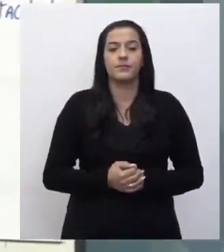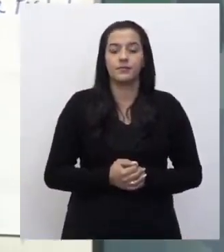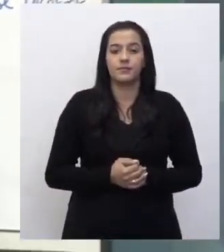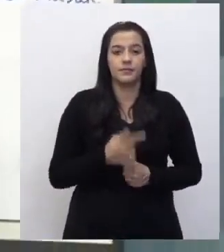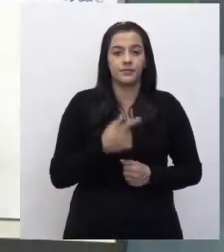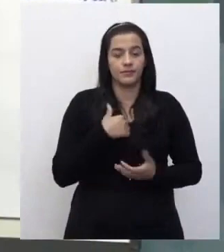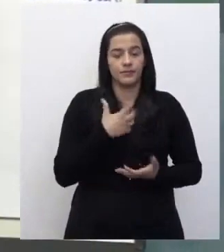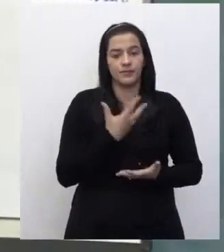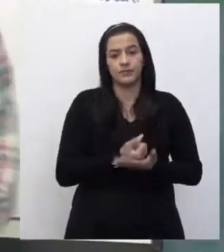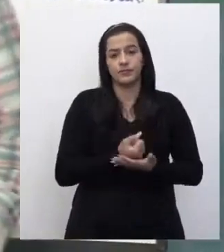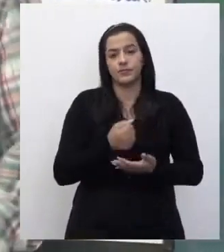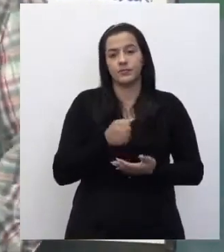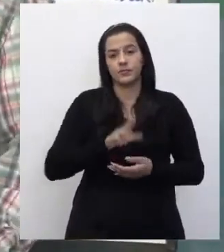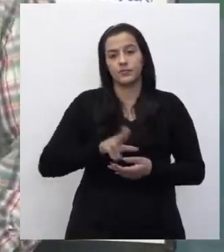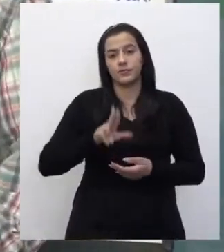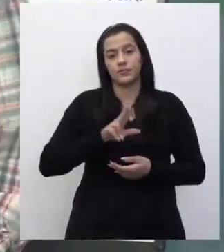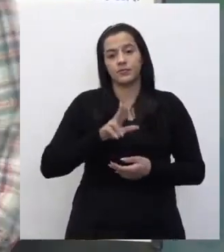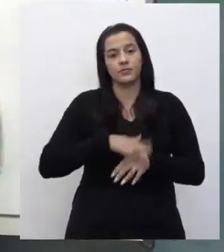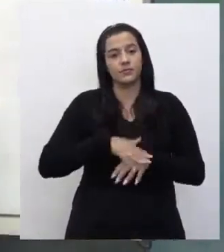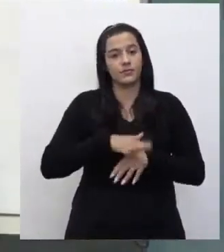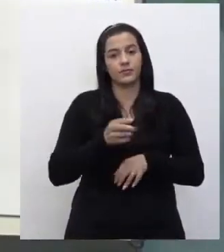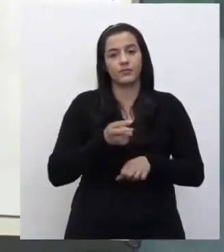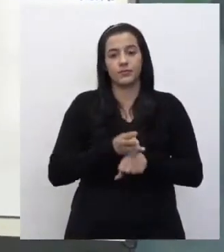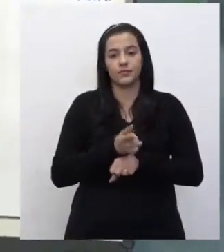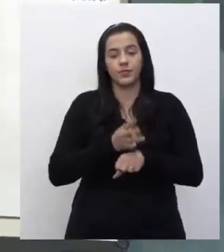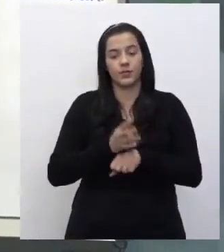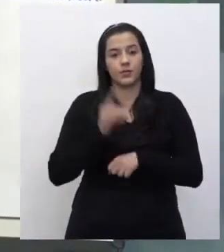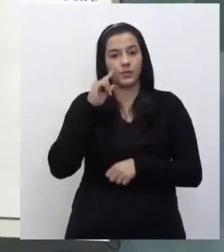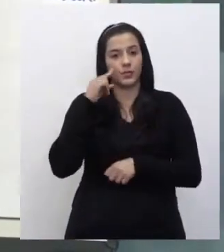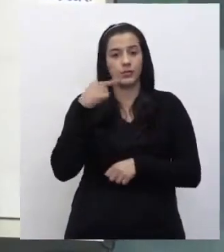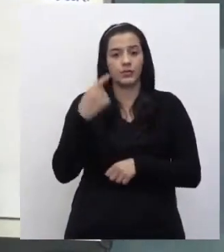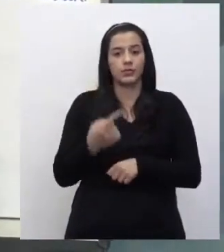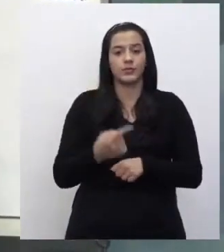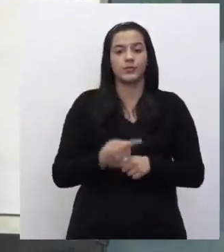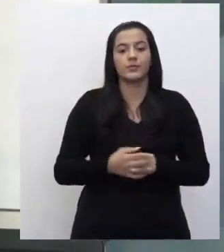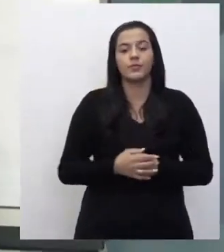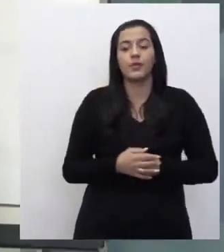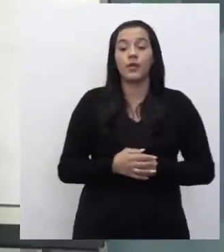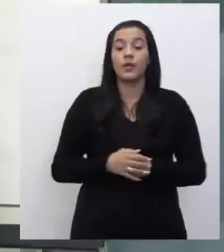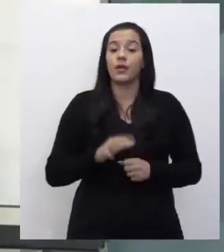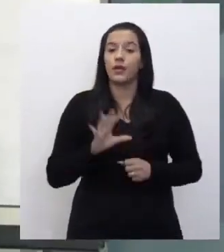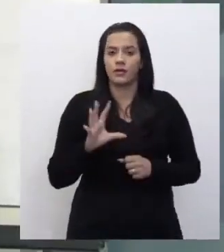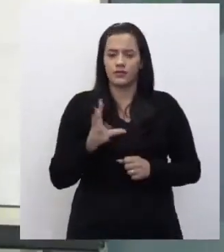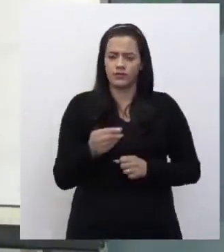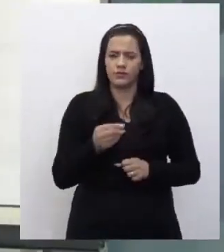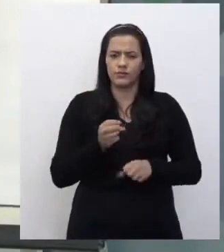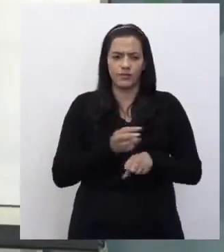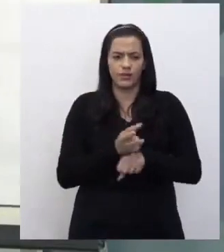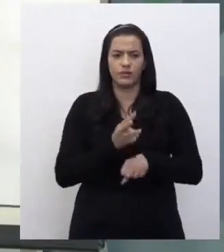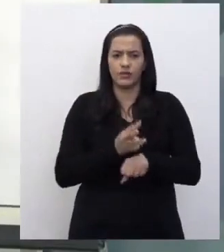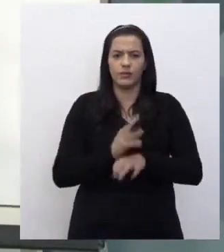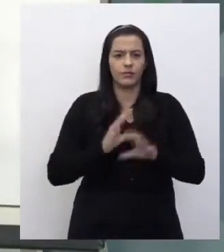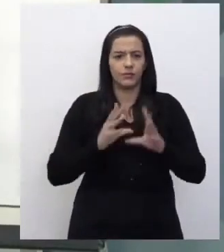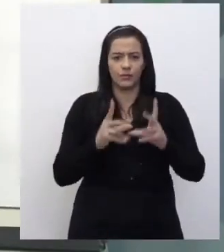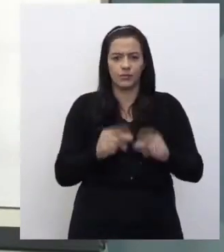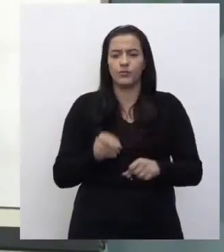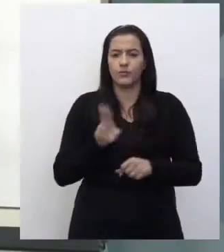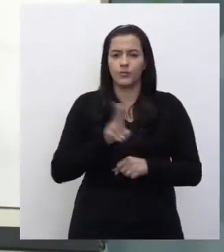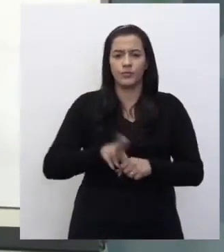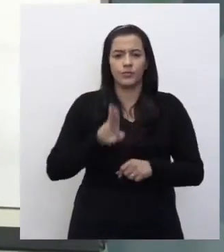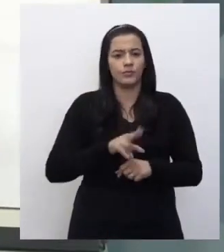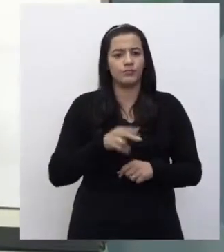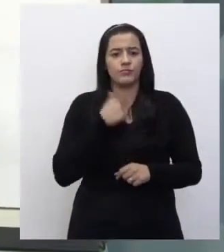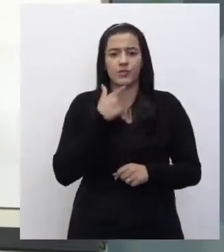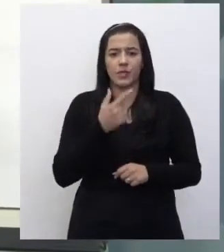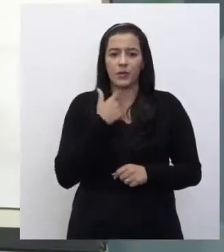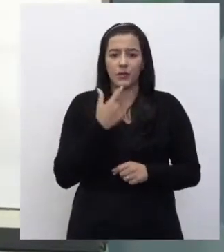aplicativo favorito é o WhatsApp, e eu uso todos os dias. Ok, WhatsApp eu acho que todo mundo usa todo dia, hoje em dia não dá para ficar sem